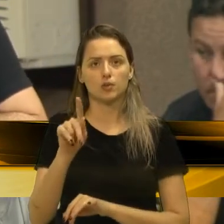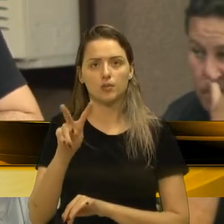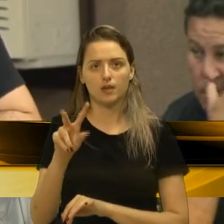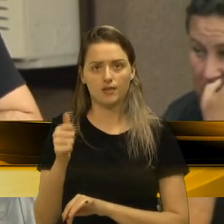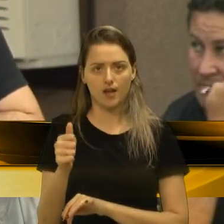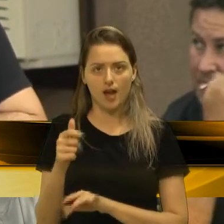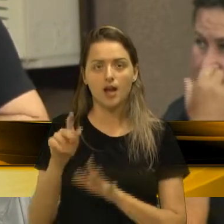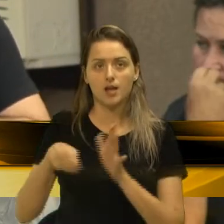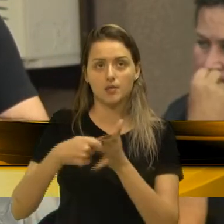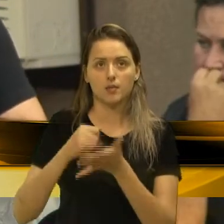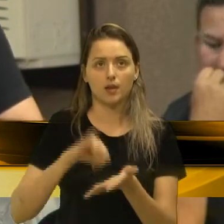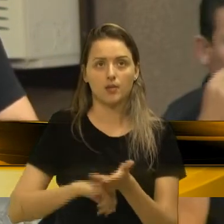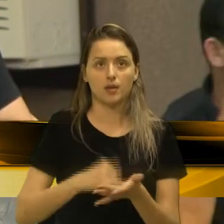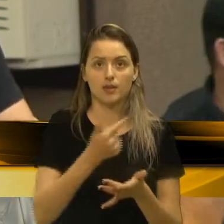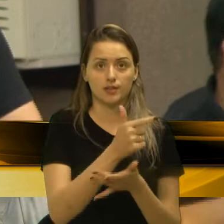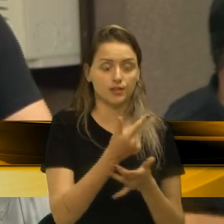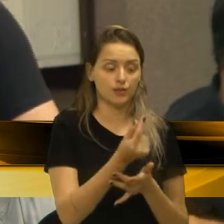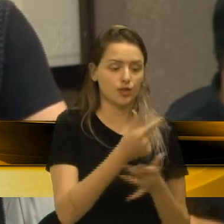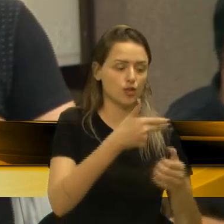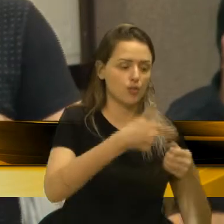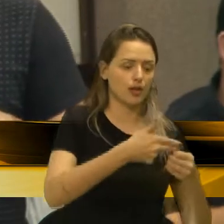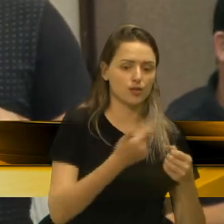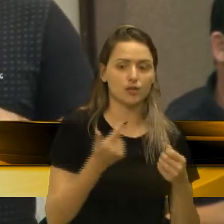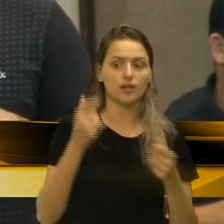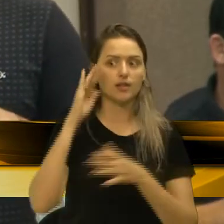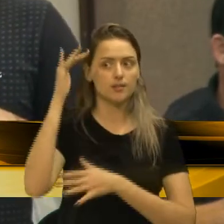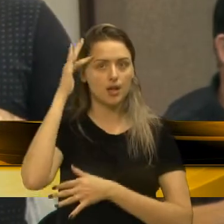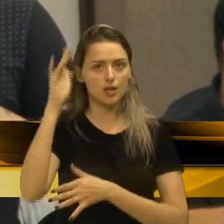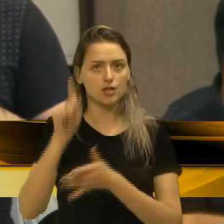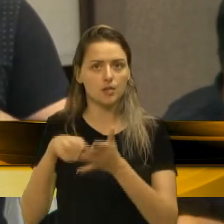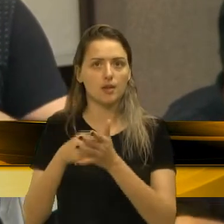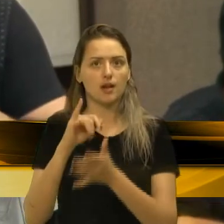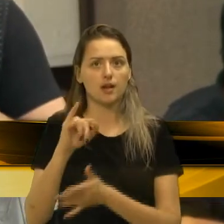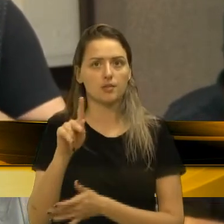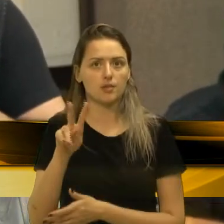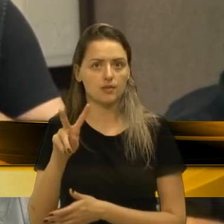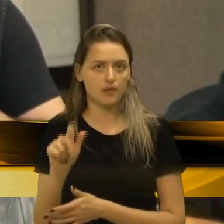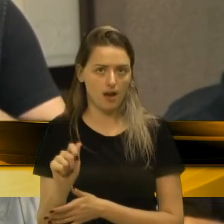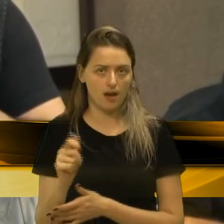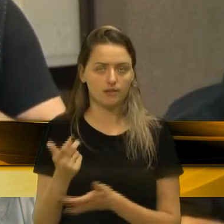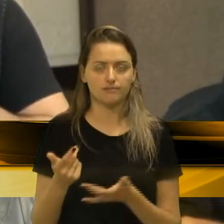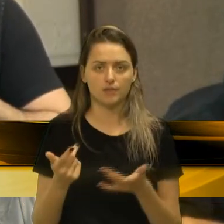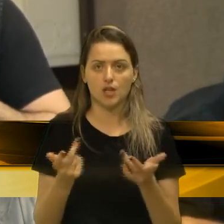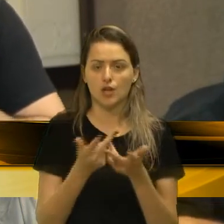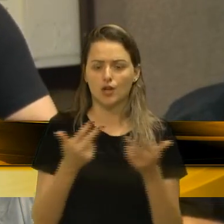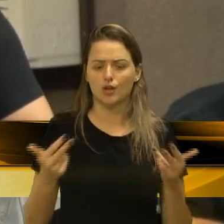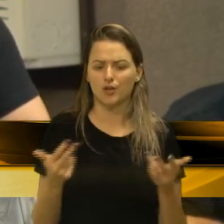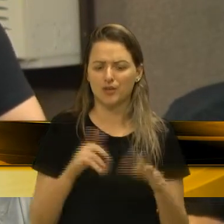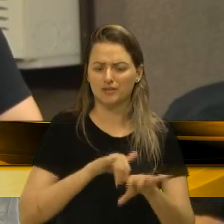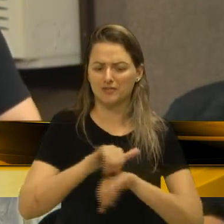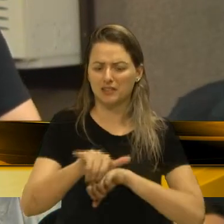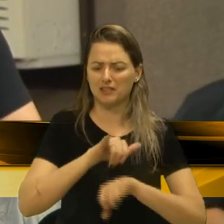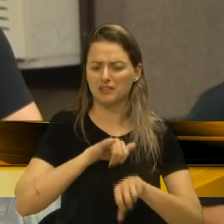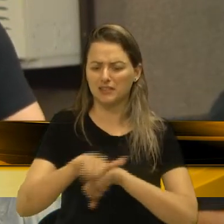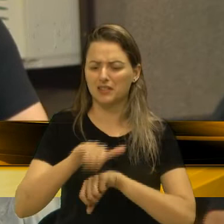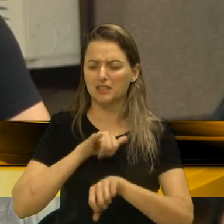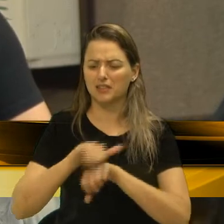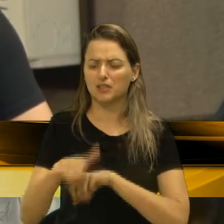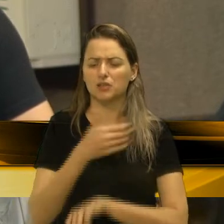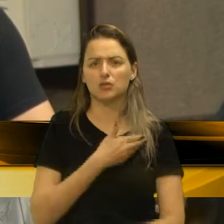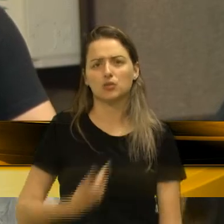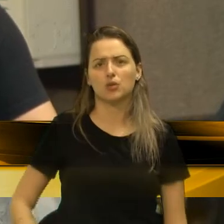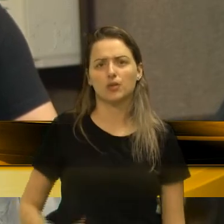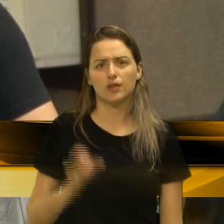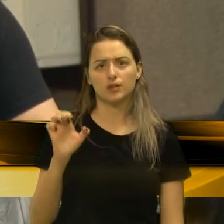botar gasolina no carro, vai ter dinheiro para pagar IPVA. Né? Então, esses bodes na sala que o governo Eduardo Leite